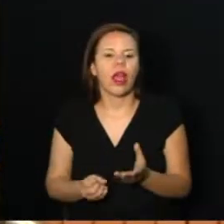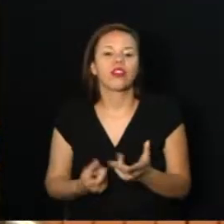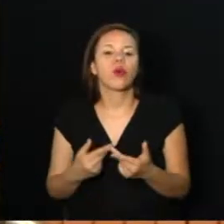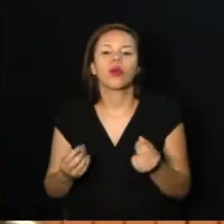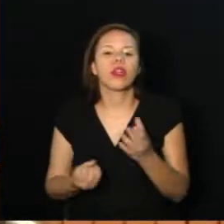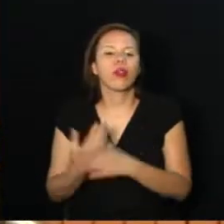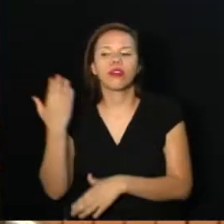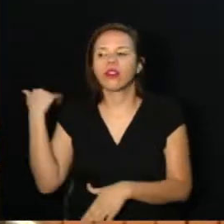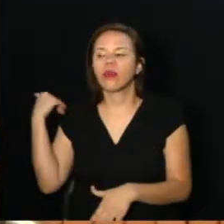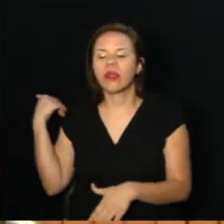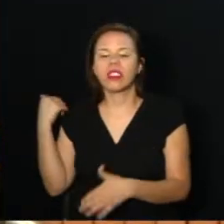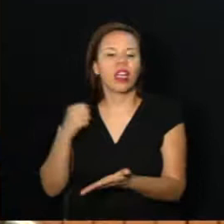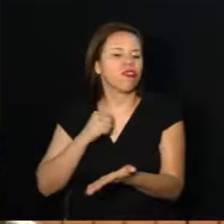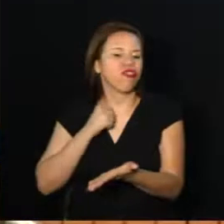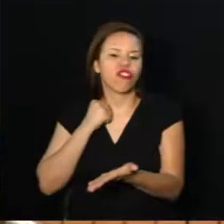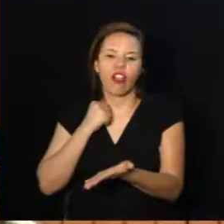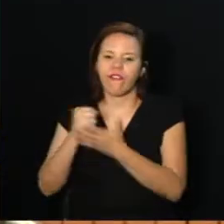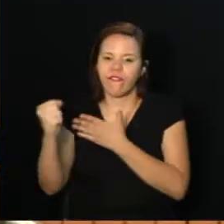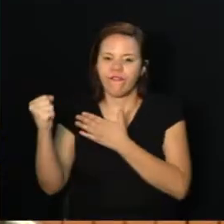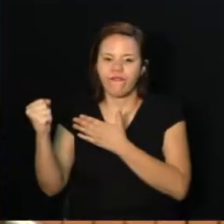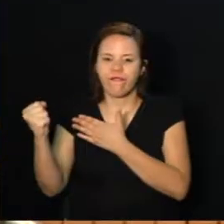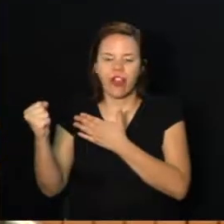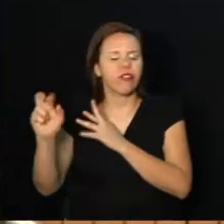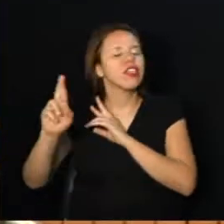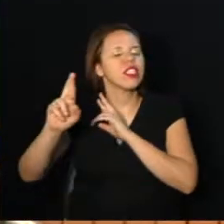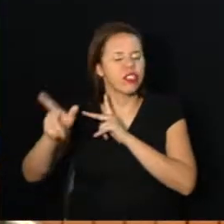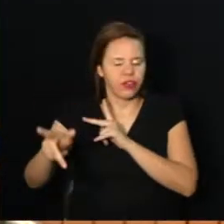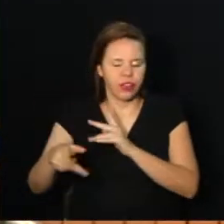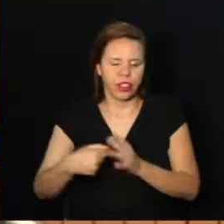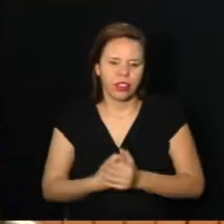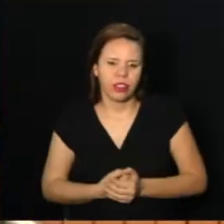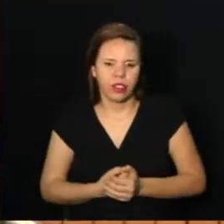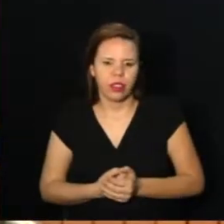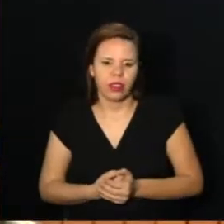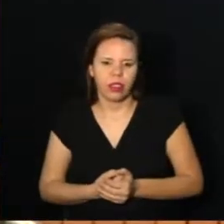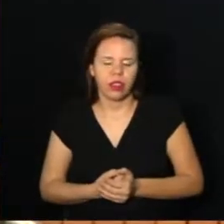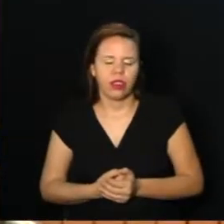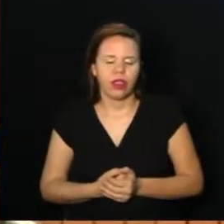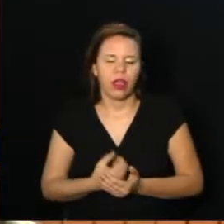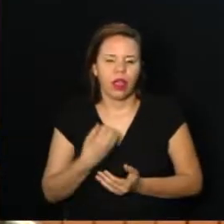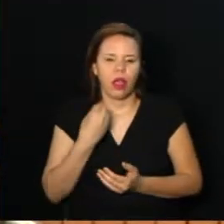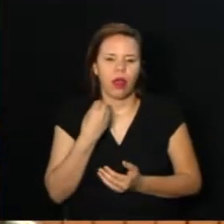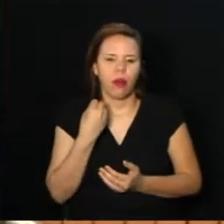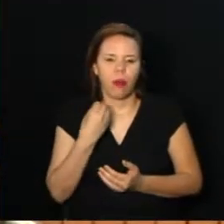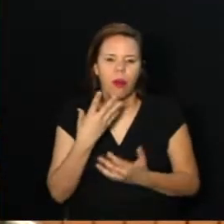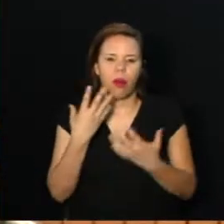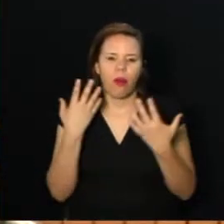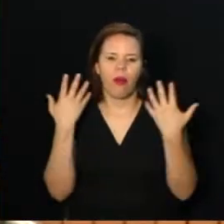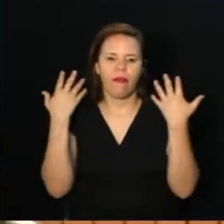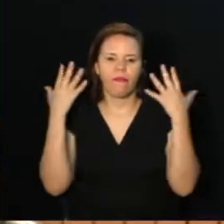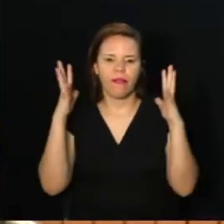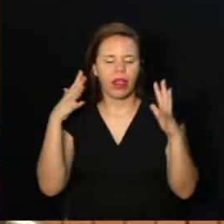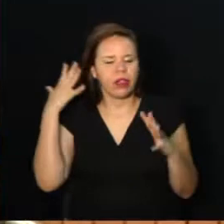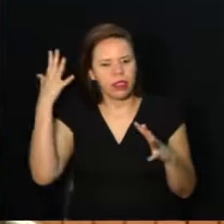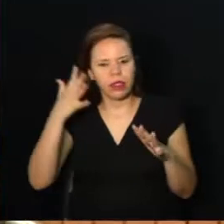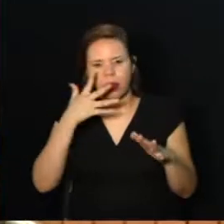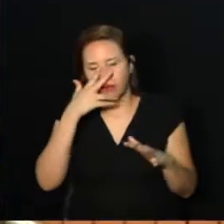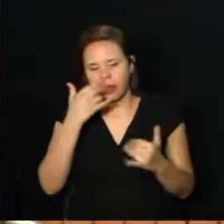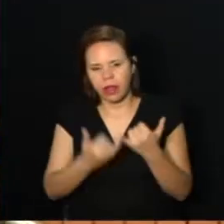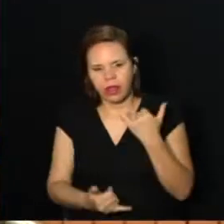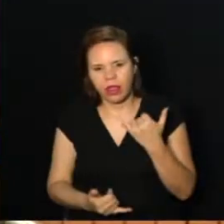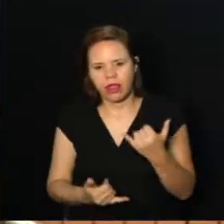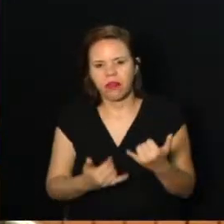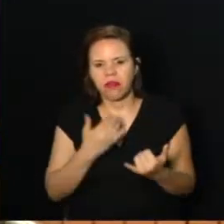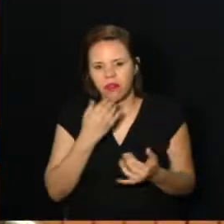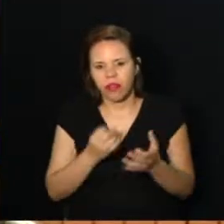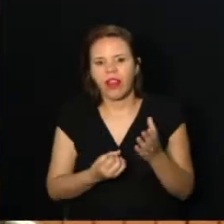de novo do jeito que já foi um dia. Olha, pessoal, um bom encontro, às vezes parece enfadonho, parece que não vai dar em